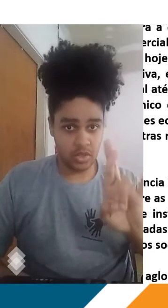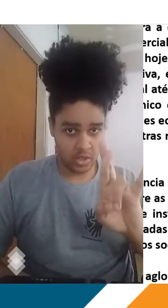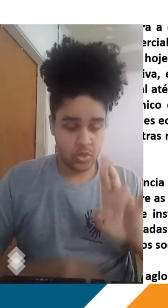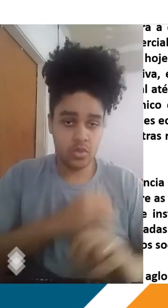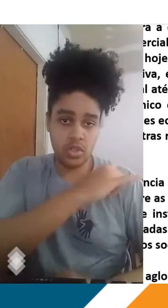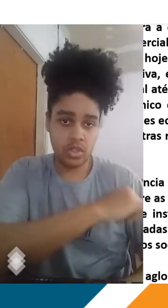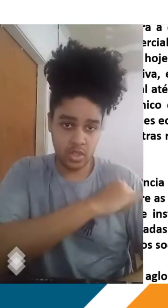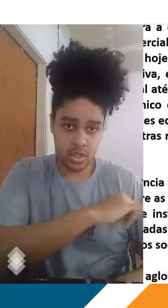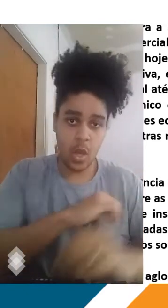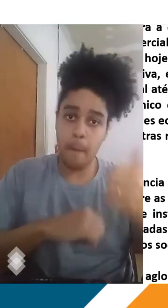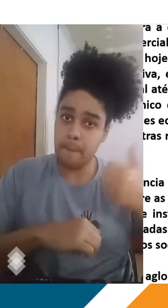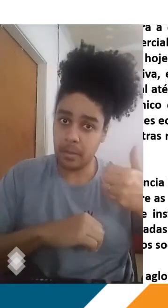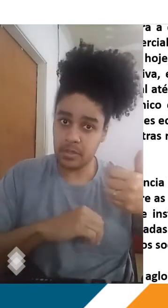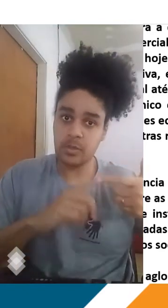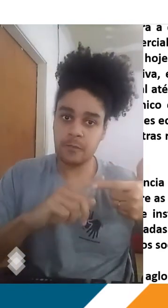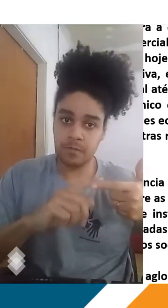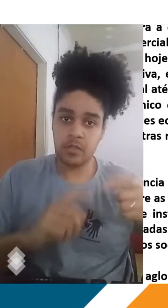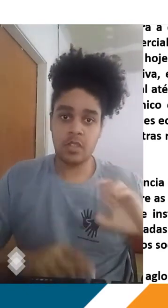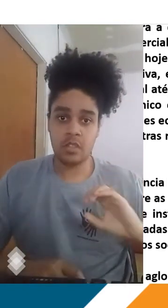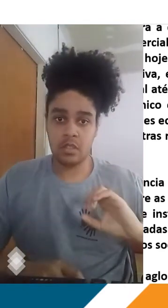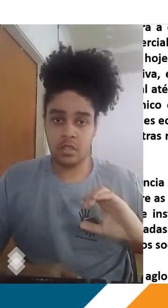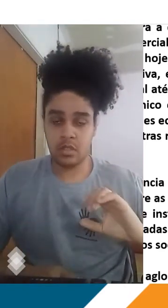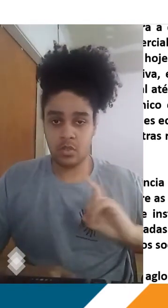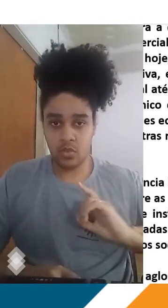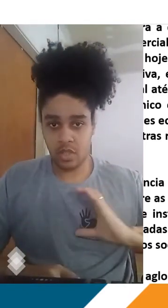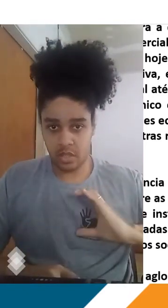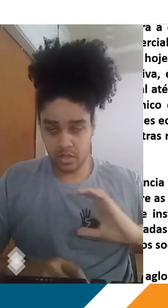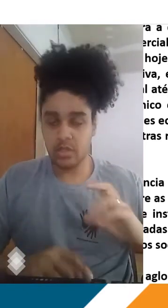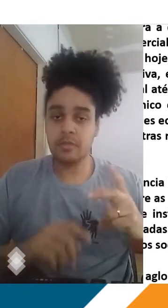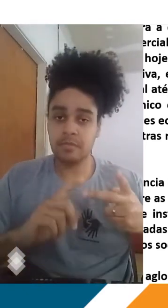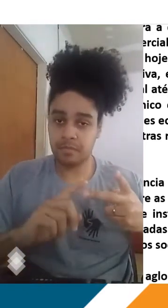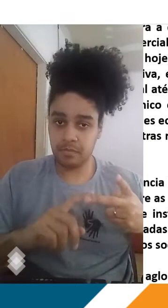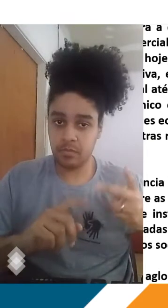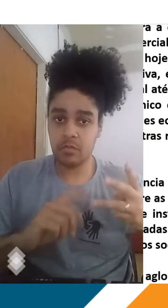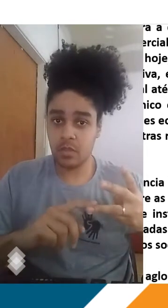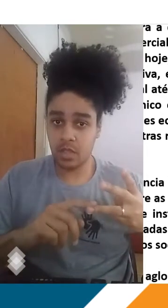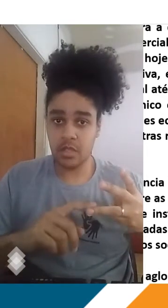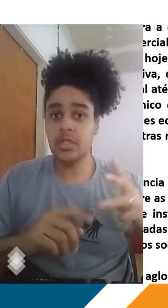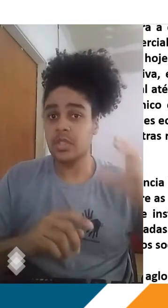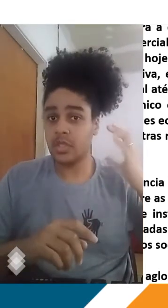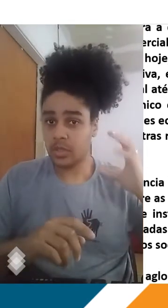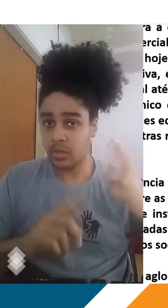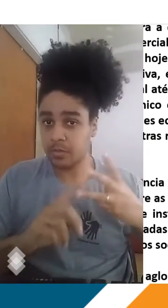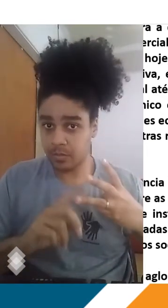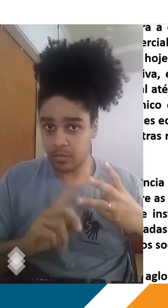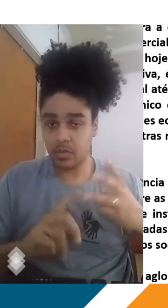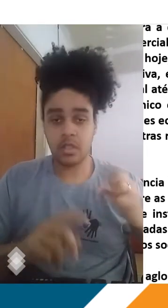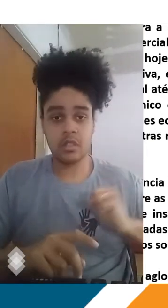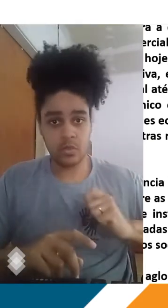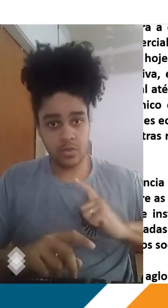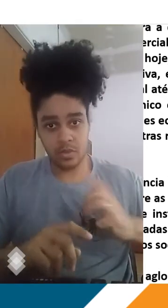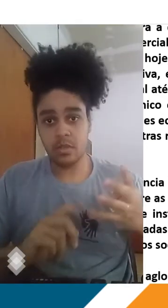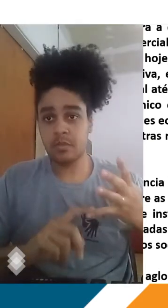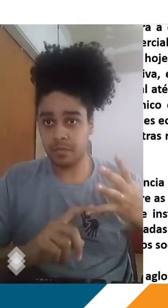o primeiro, ou seja, fica na região metropolitana. Duque de Caxias também fica na região metropolitana. Niterói, região metropolitana. São